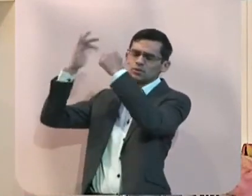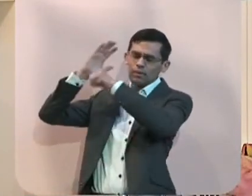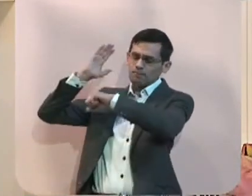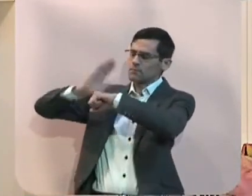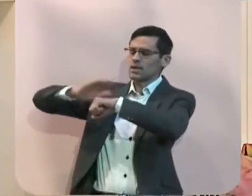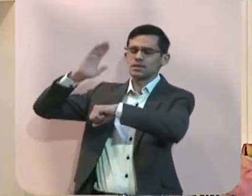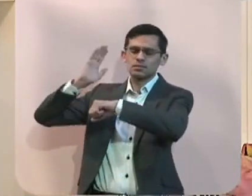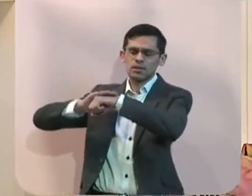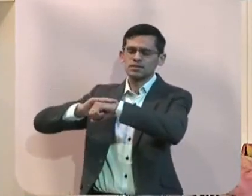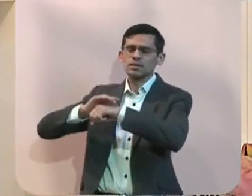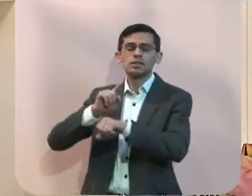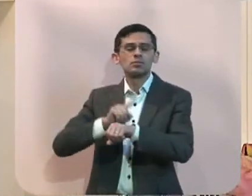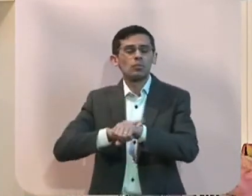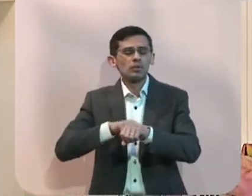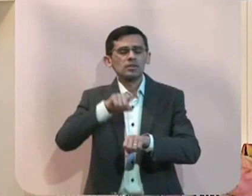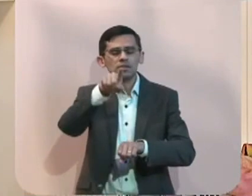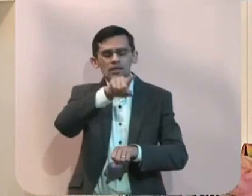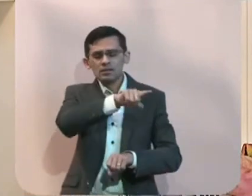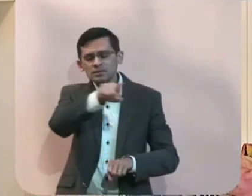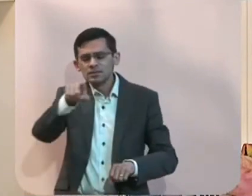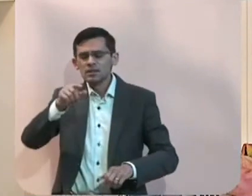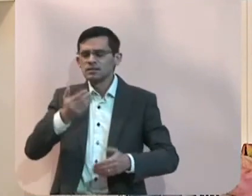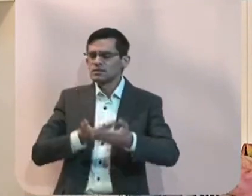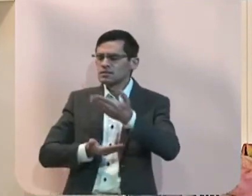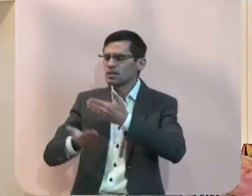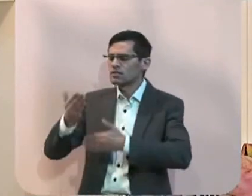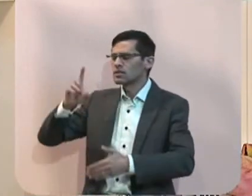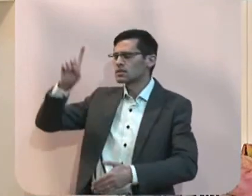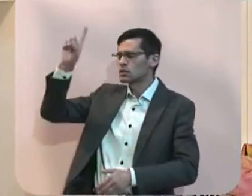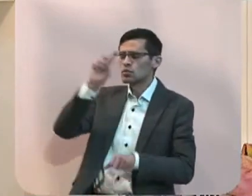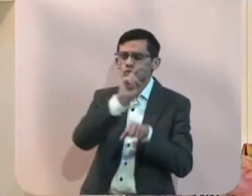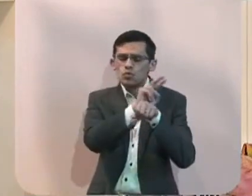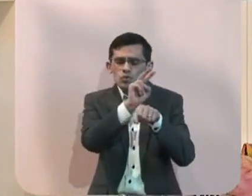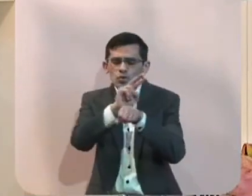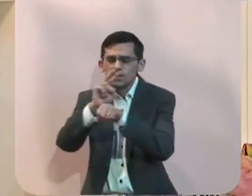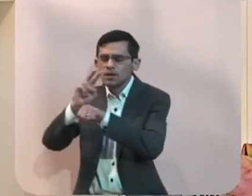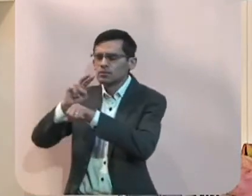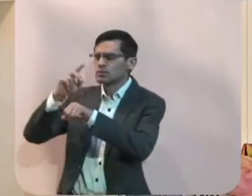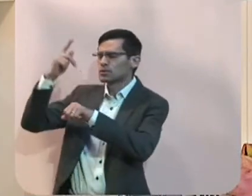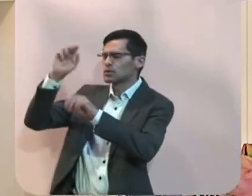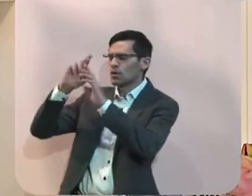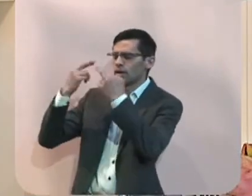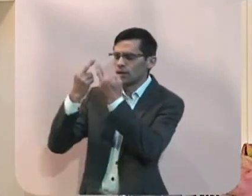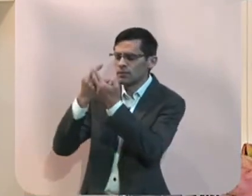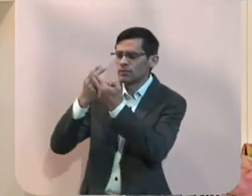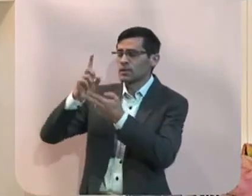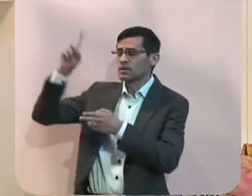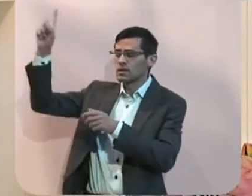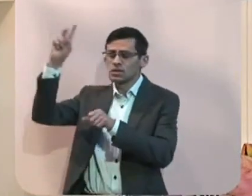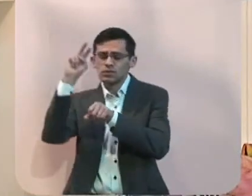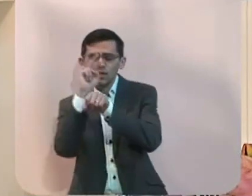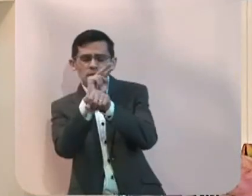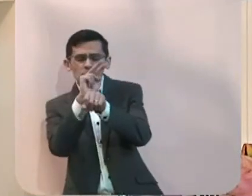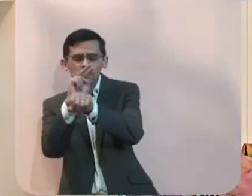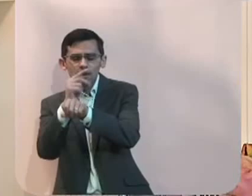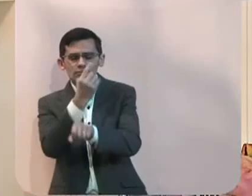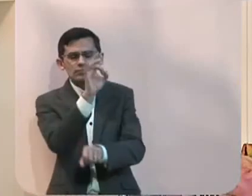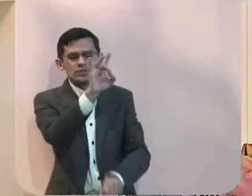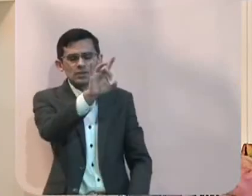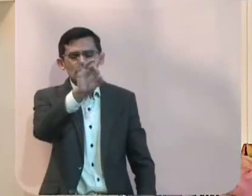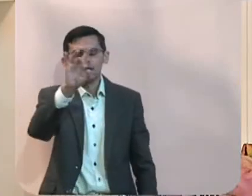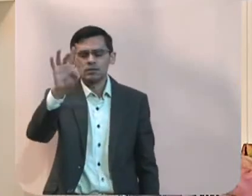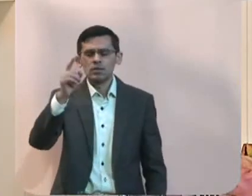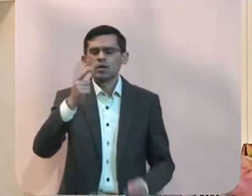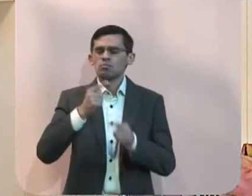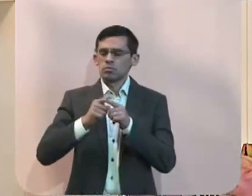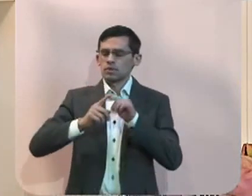E enquanto eles estiverem servindo ao Senhor e eles estiverem cuidando da tua obra, o Senhor vai cuidar da casa deles, porque